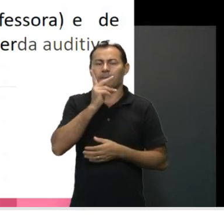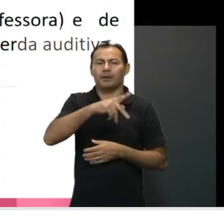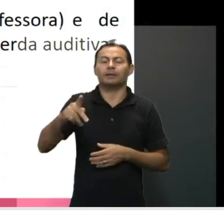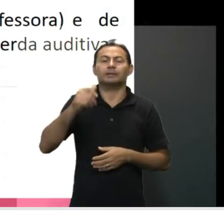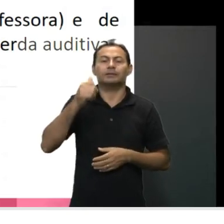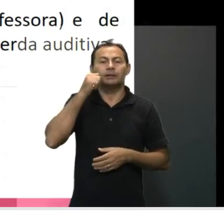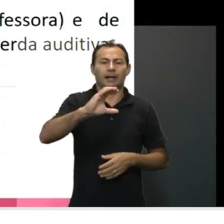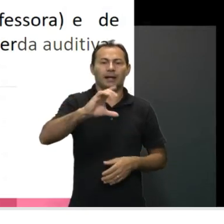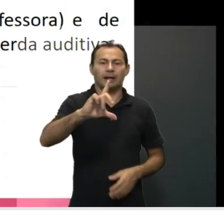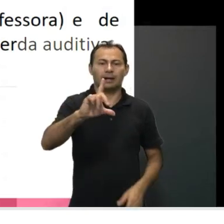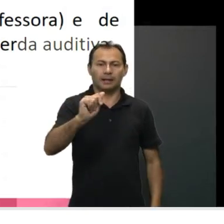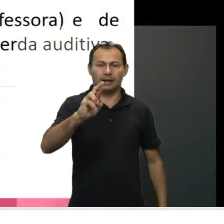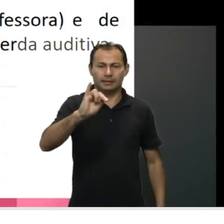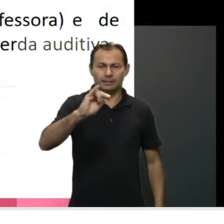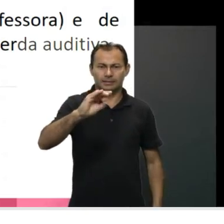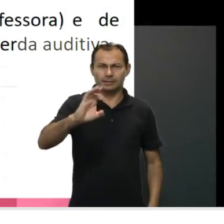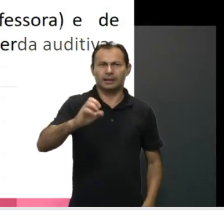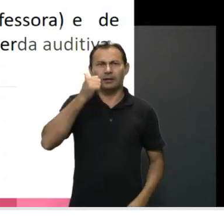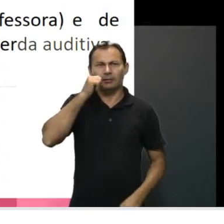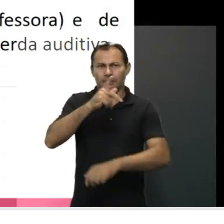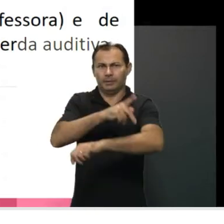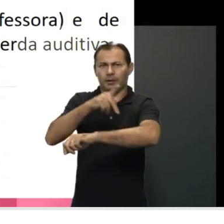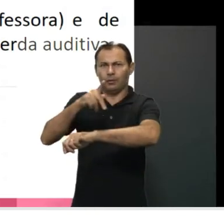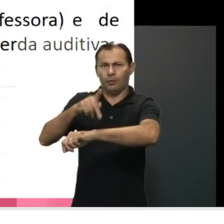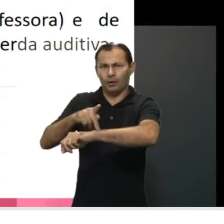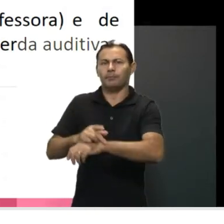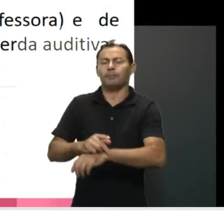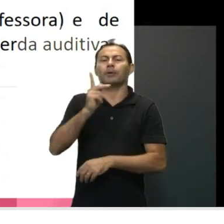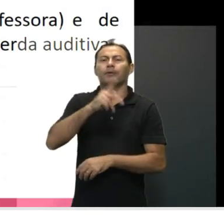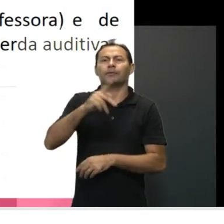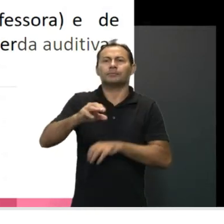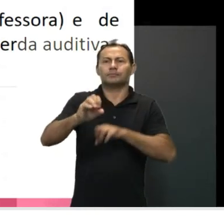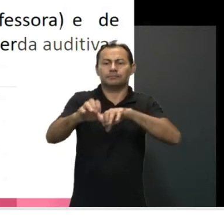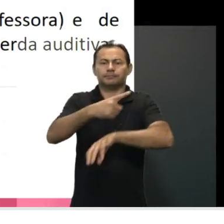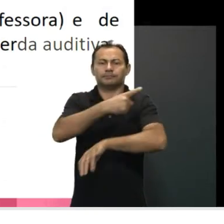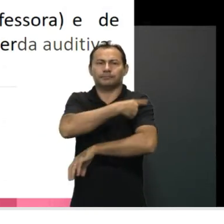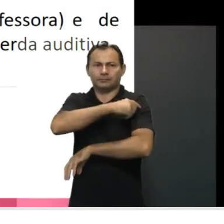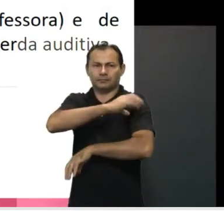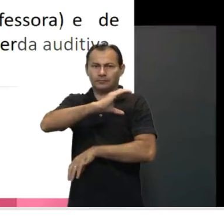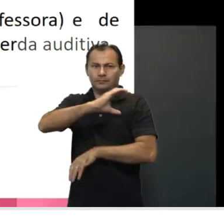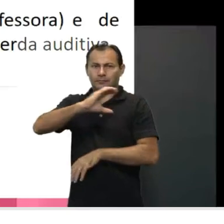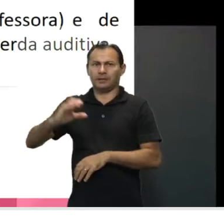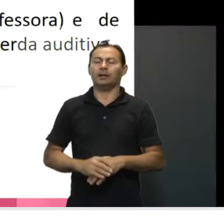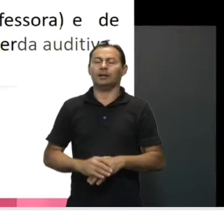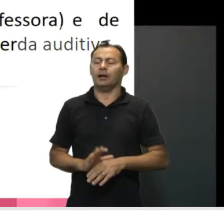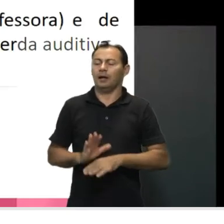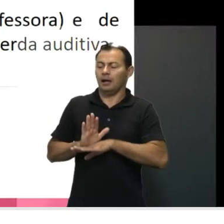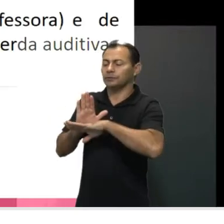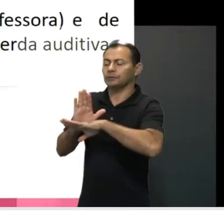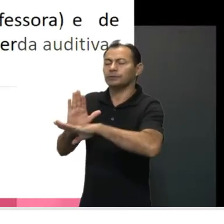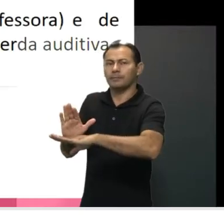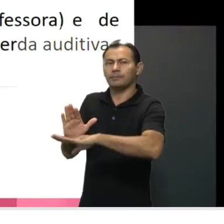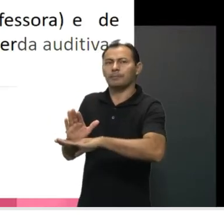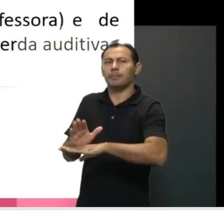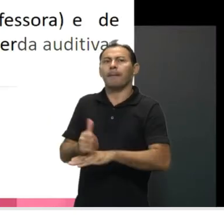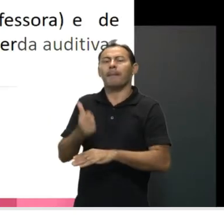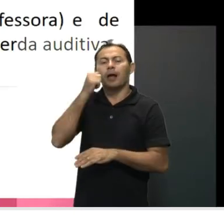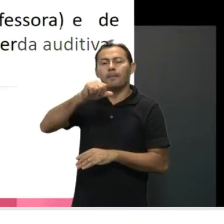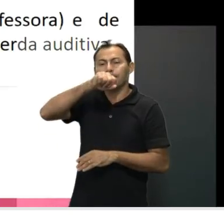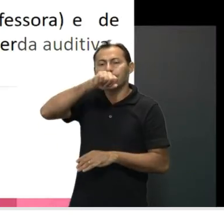Ela é uma pedagoga, professora do ensino fundamental. E ela vai auxiliar muito a mãe